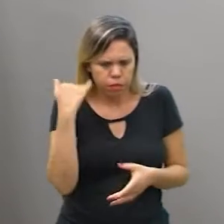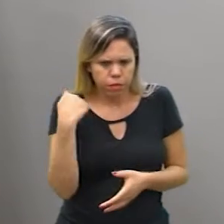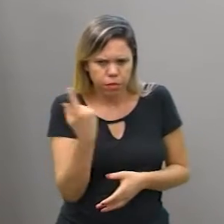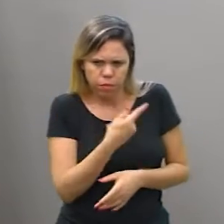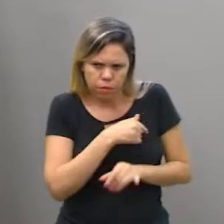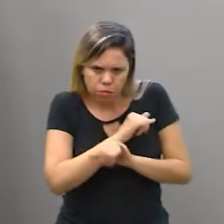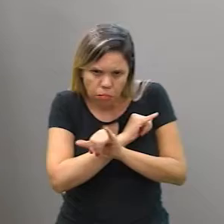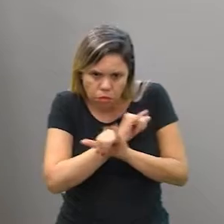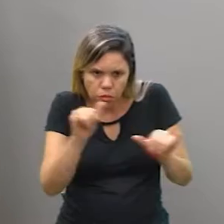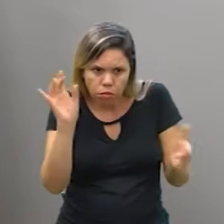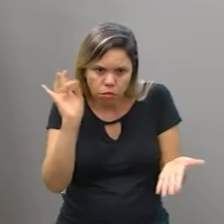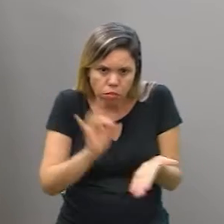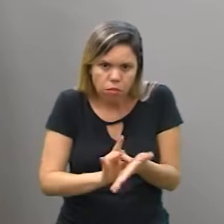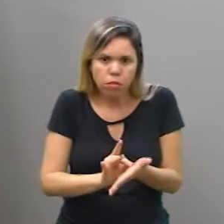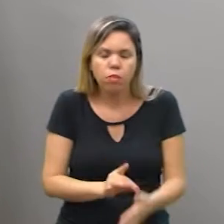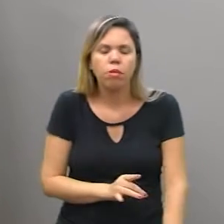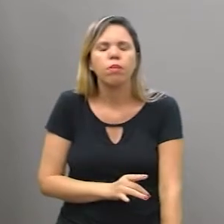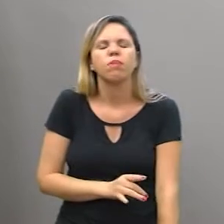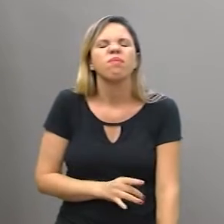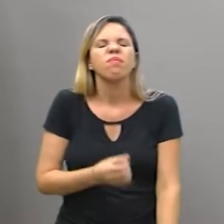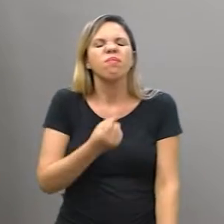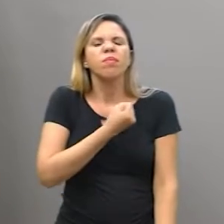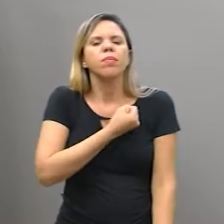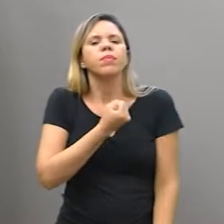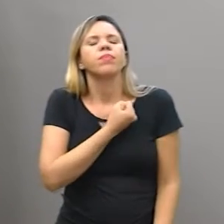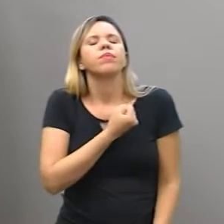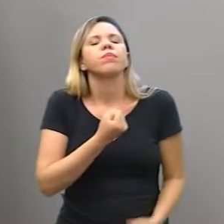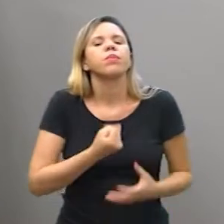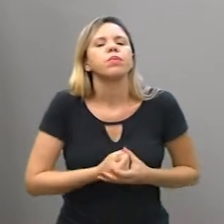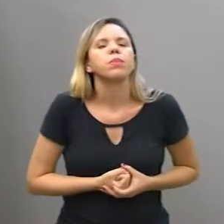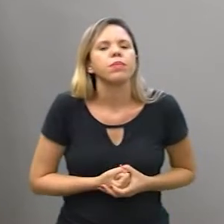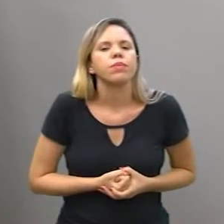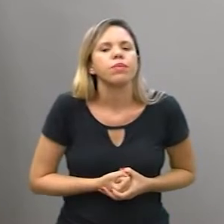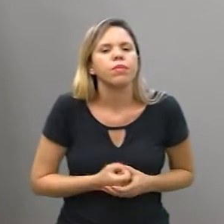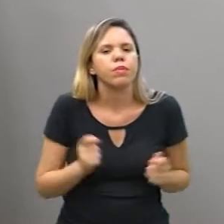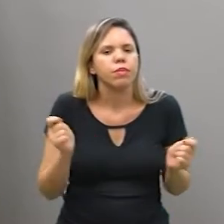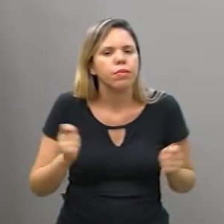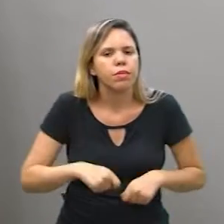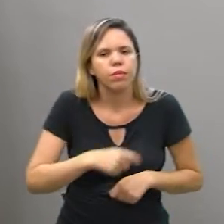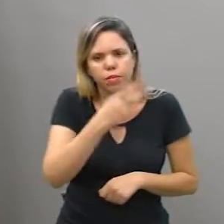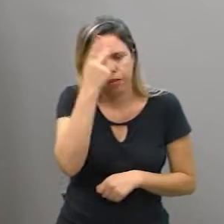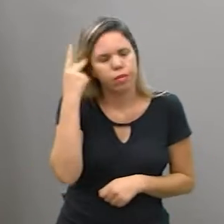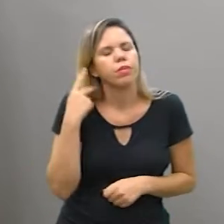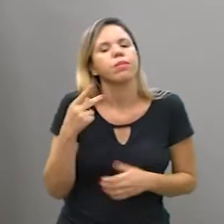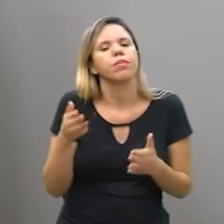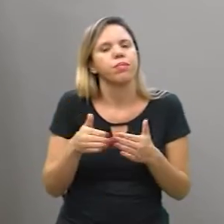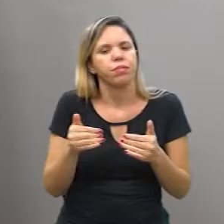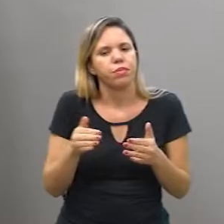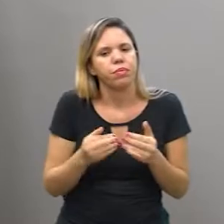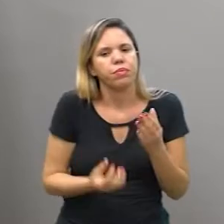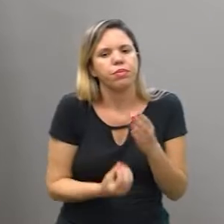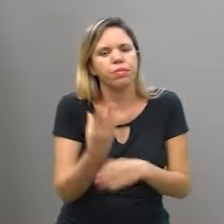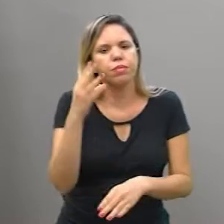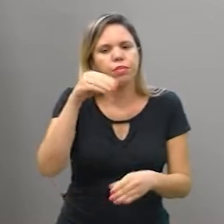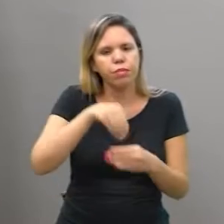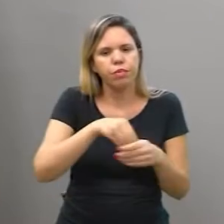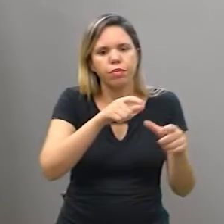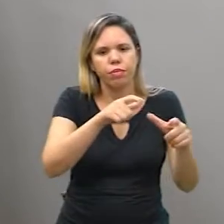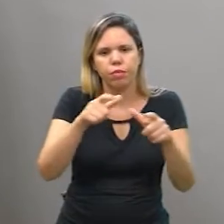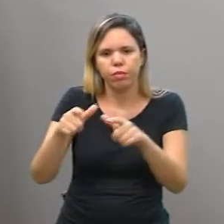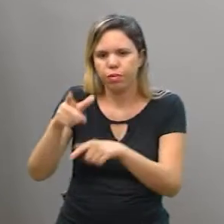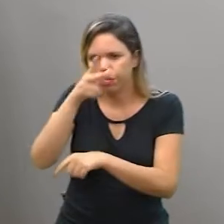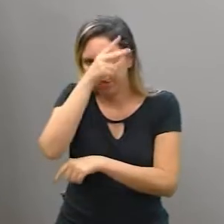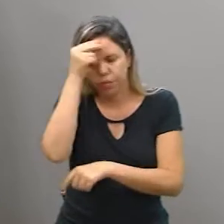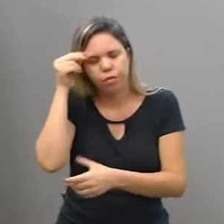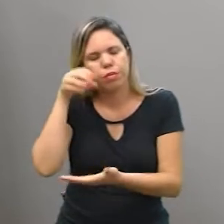tenho certeza que se nós divulgarmos, de fato, os números que pode a pessoa recorrer dentro